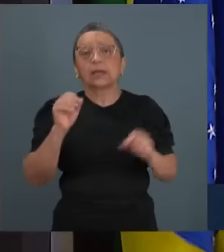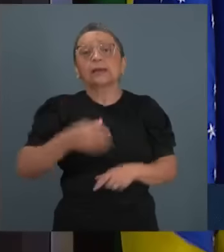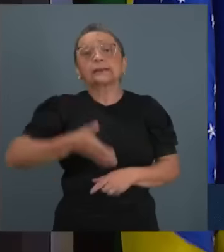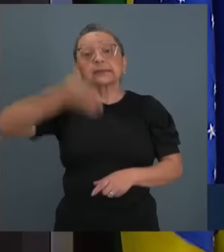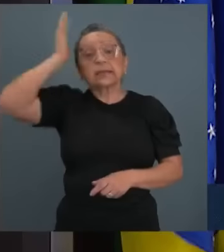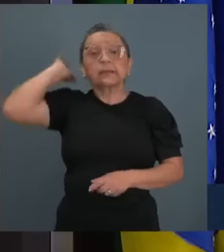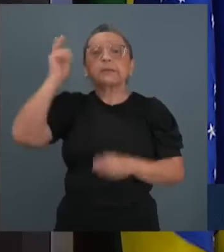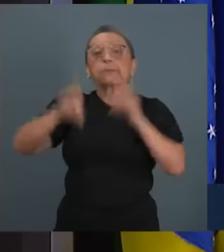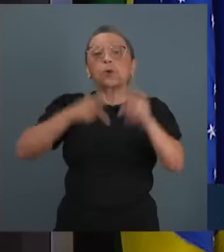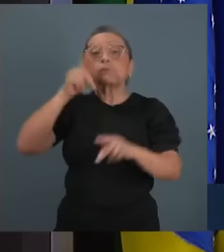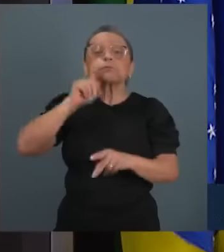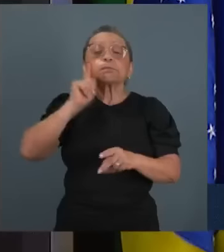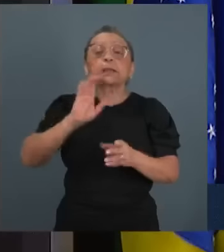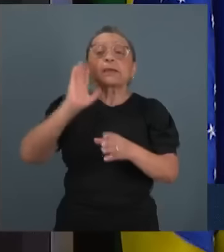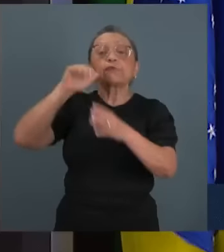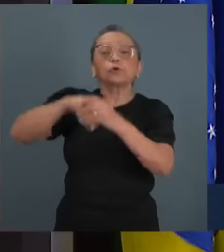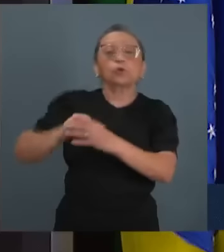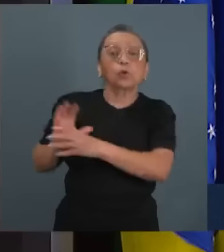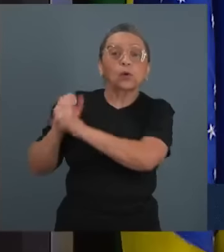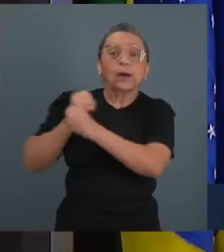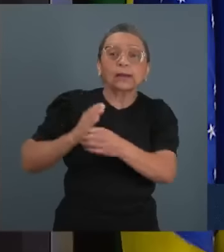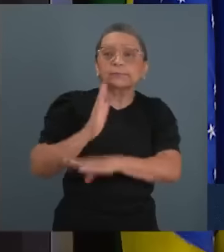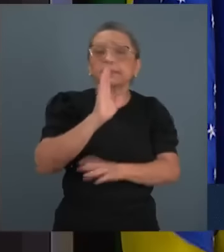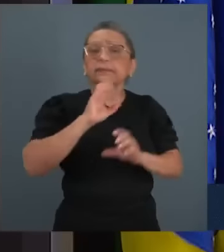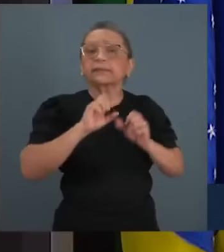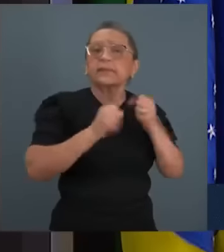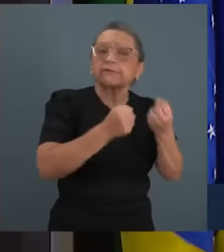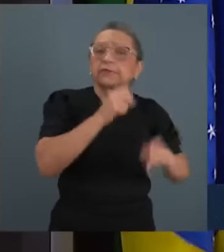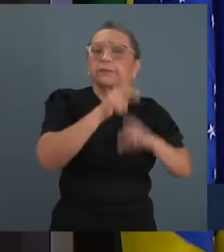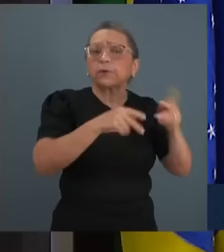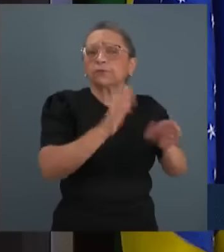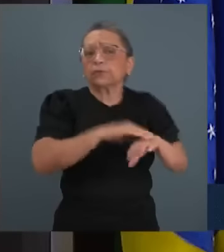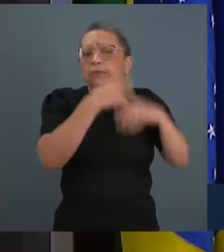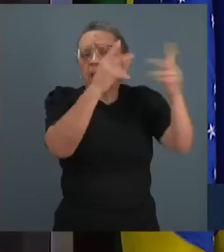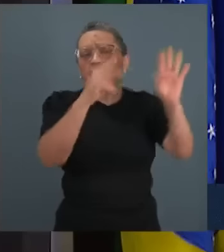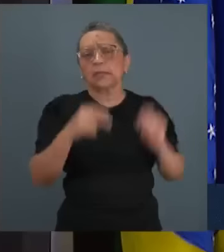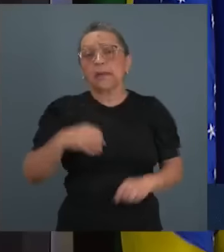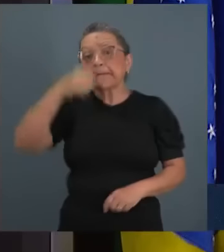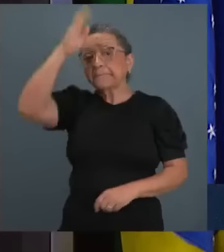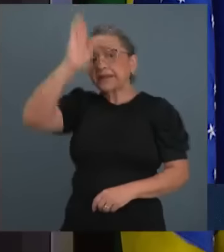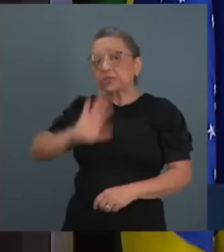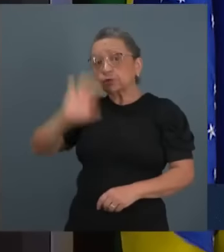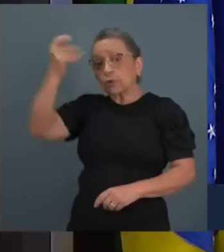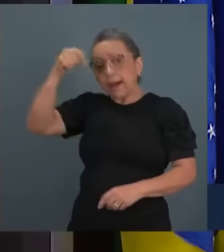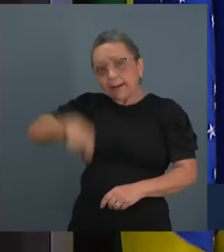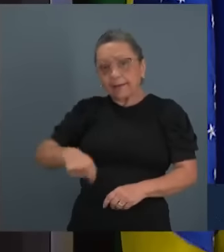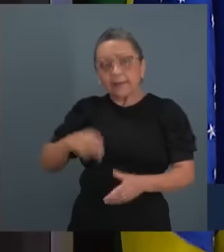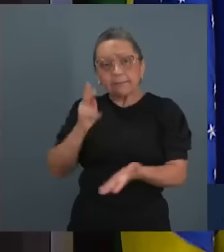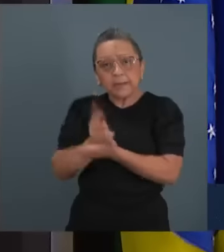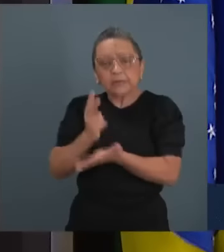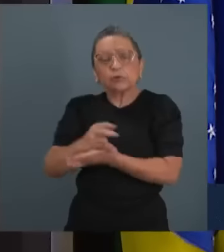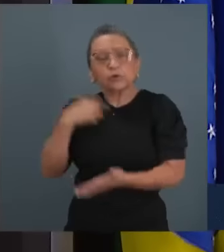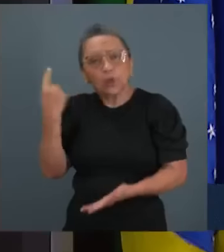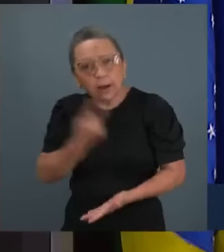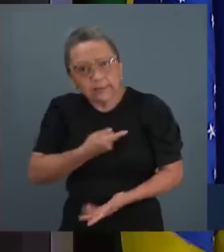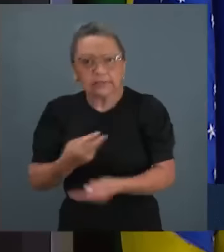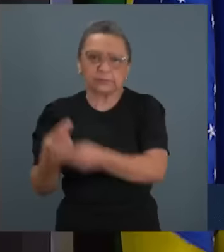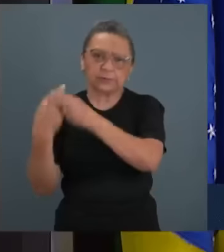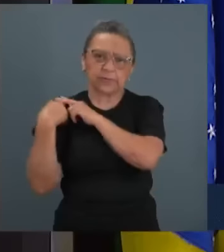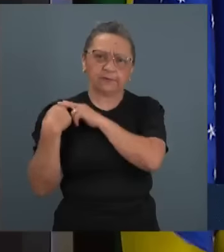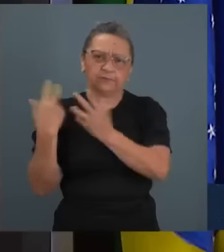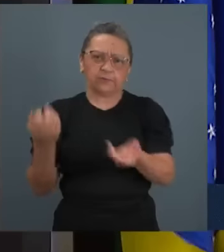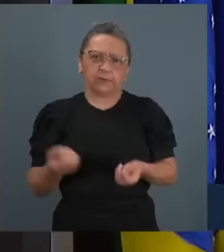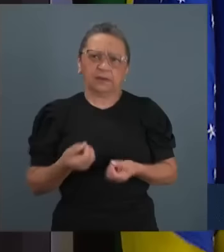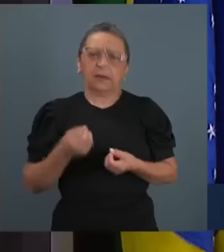povo dele para defender os interesses do povo dele. A solução do Brasil está aqui. conosco, por